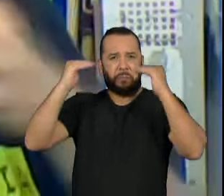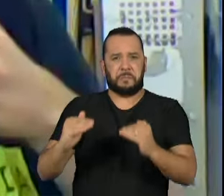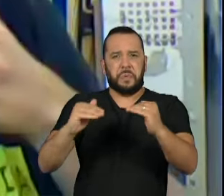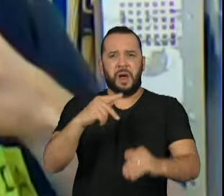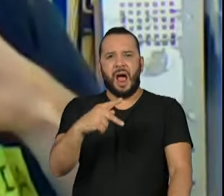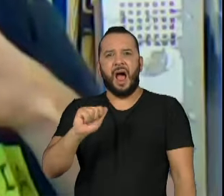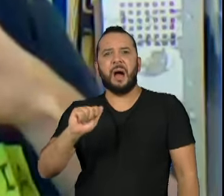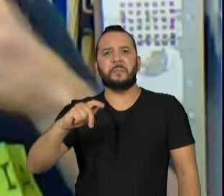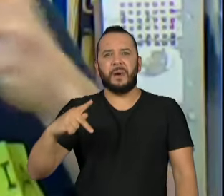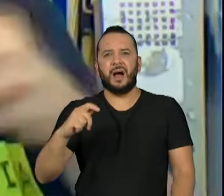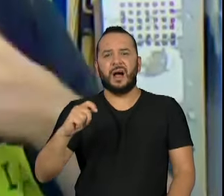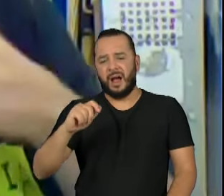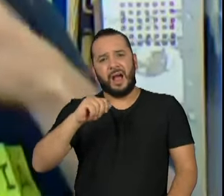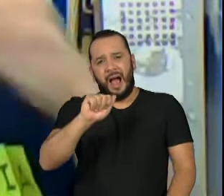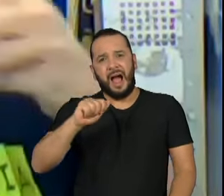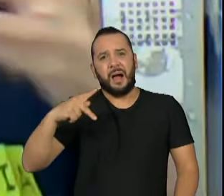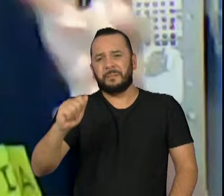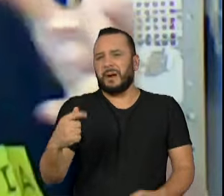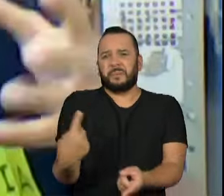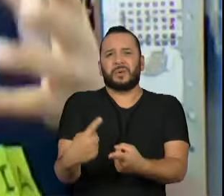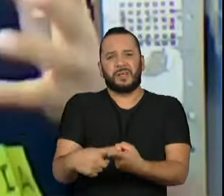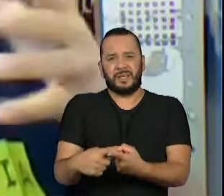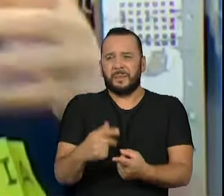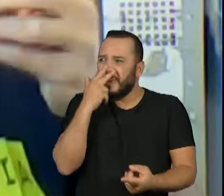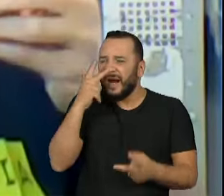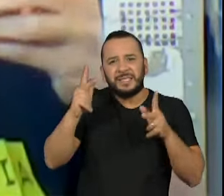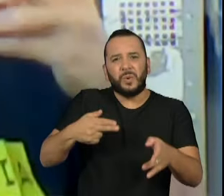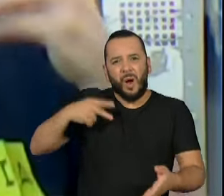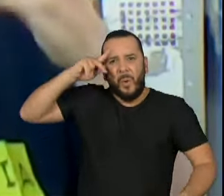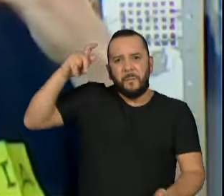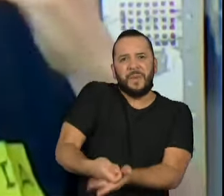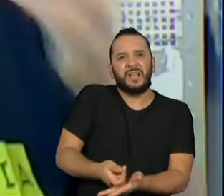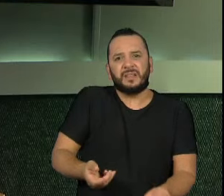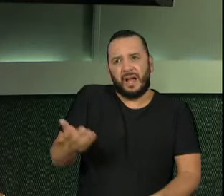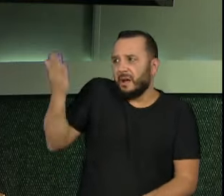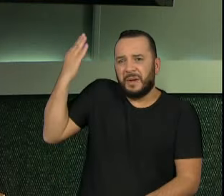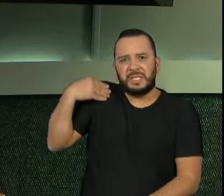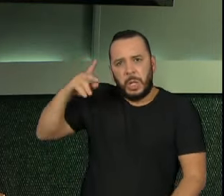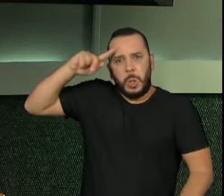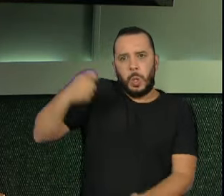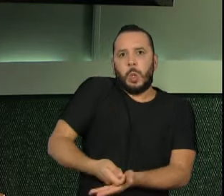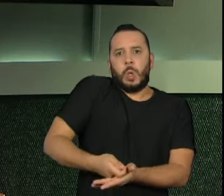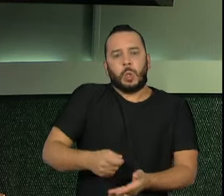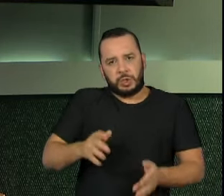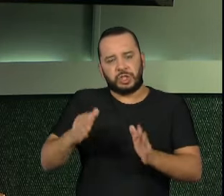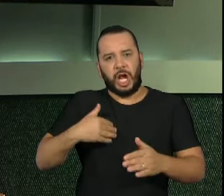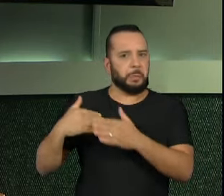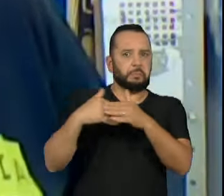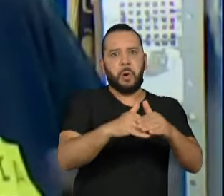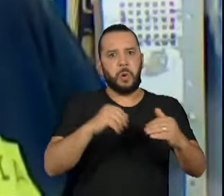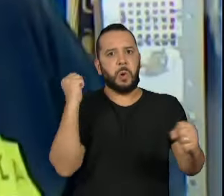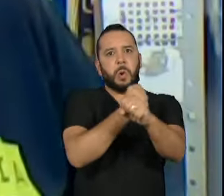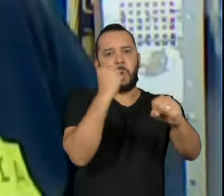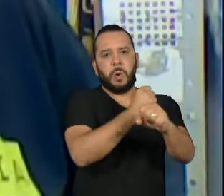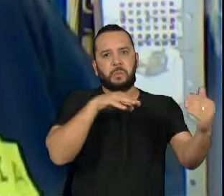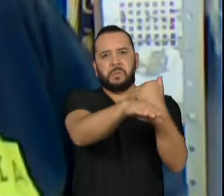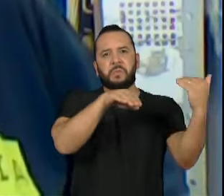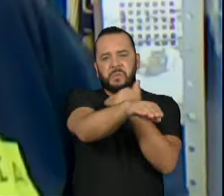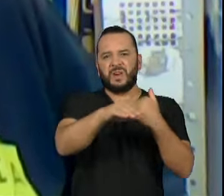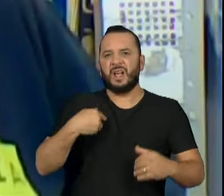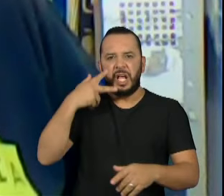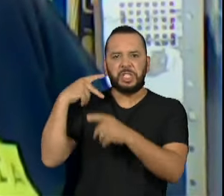60, de 70, de implantar essas estradas sem ter cuidado com os indígenas que estavam morando naquela região. Vai repetir erros